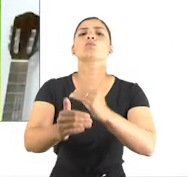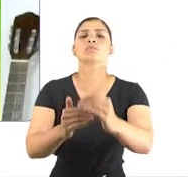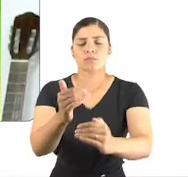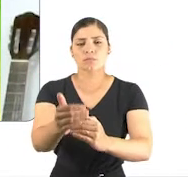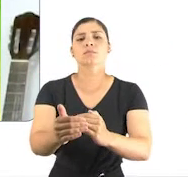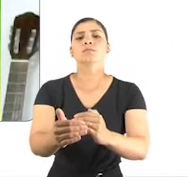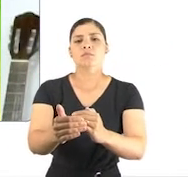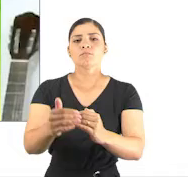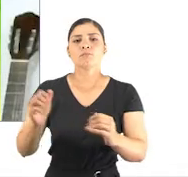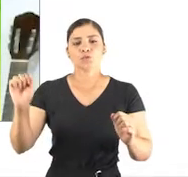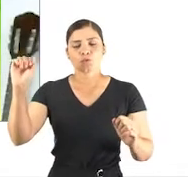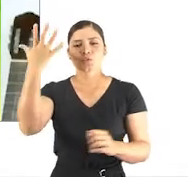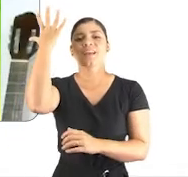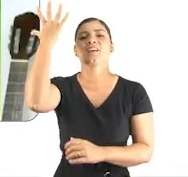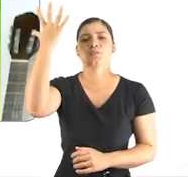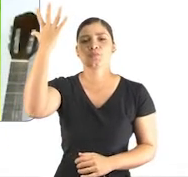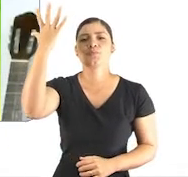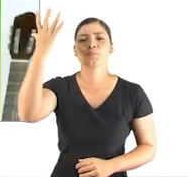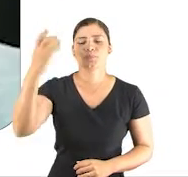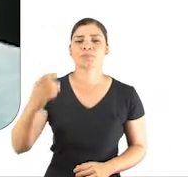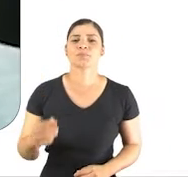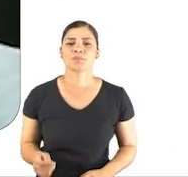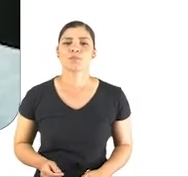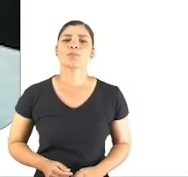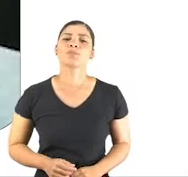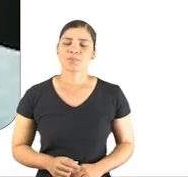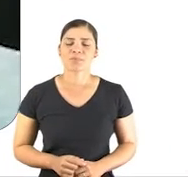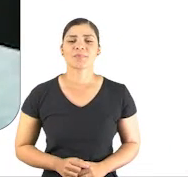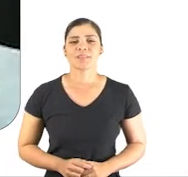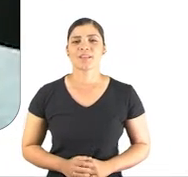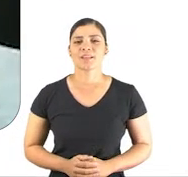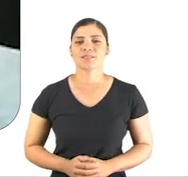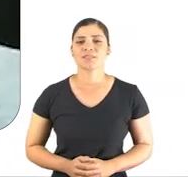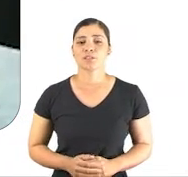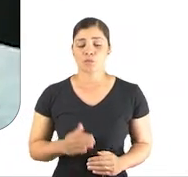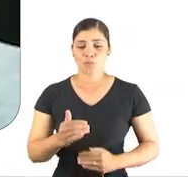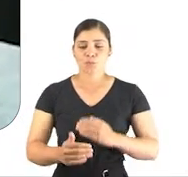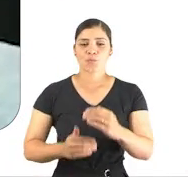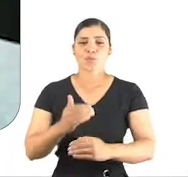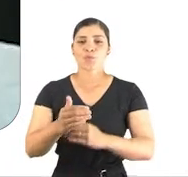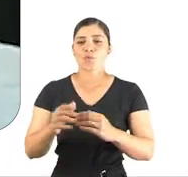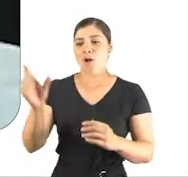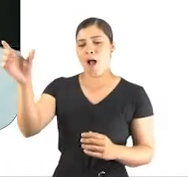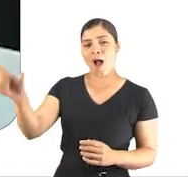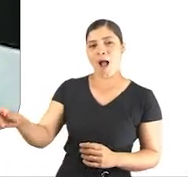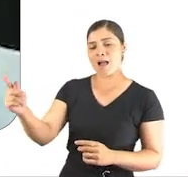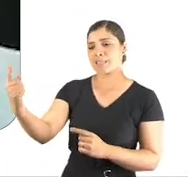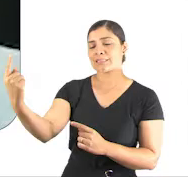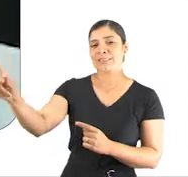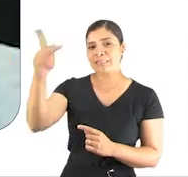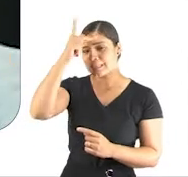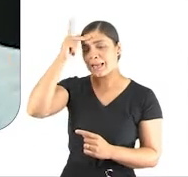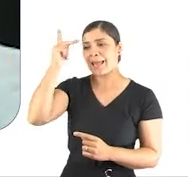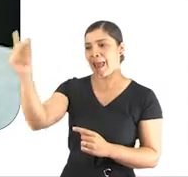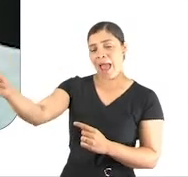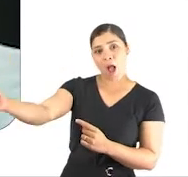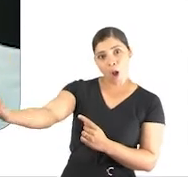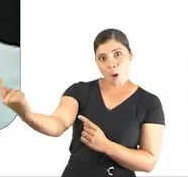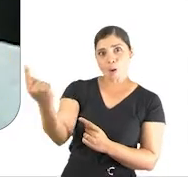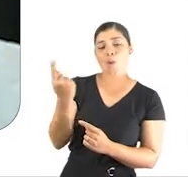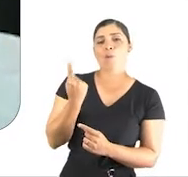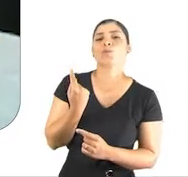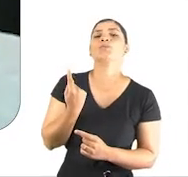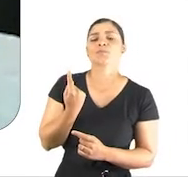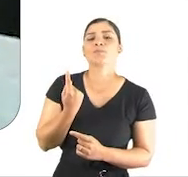de inteligência que nós trouxemos para o processo de follow-up dos fornecedores, o acompanhamento automatizado gerando